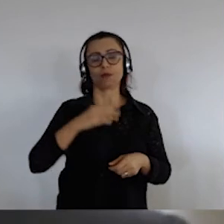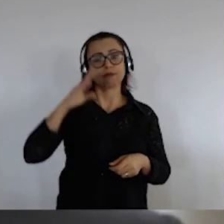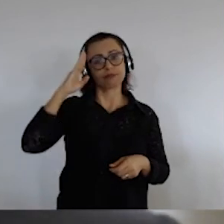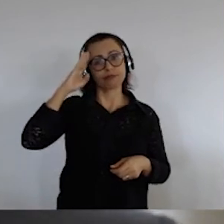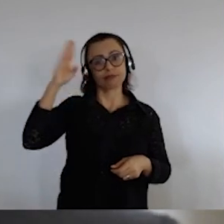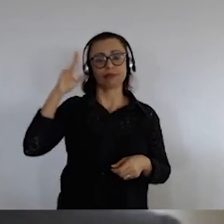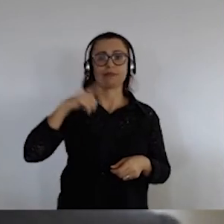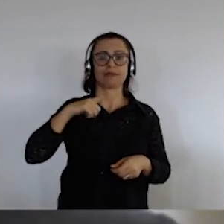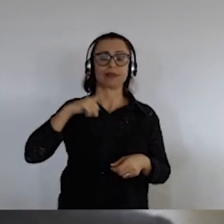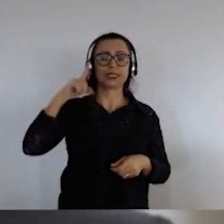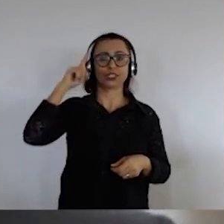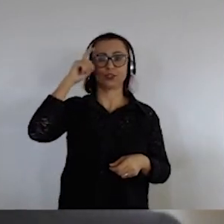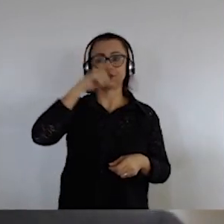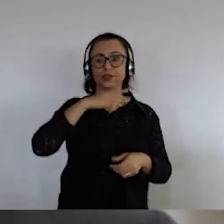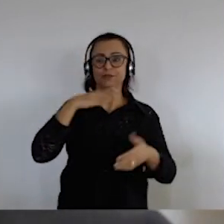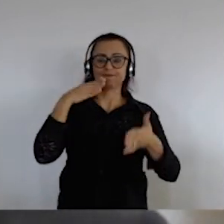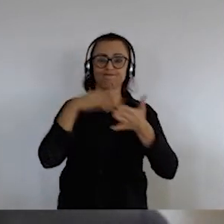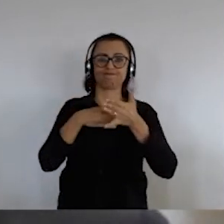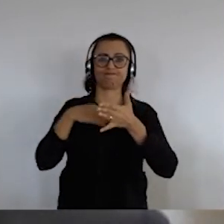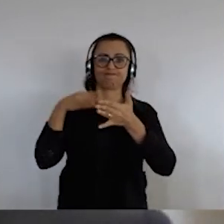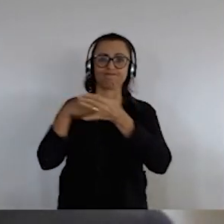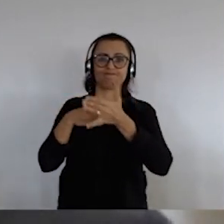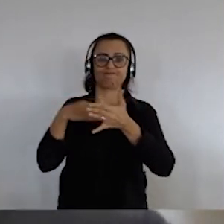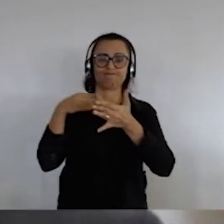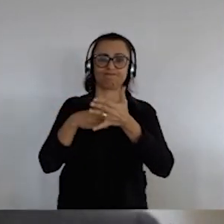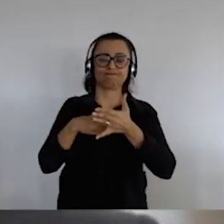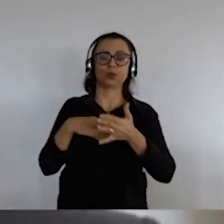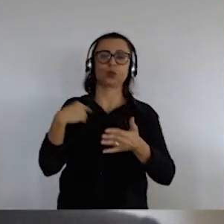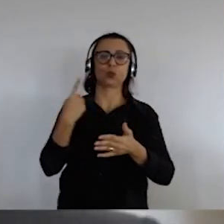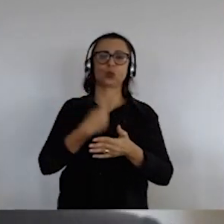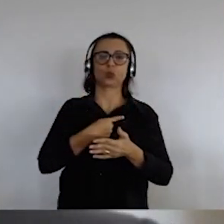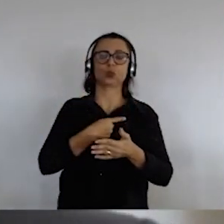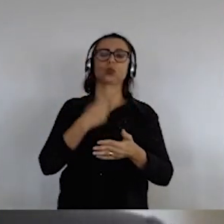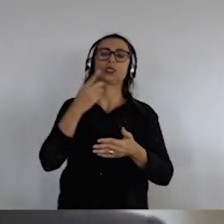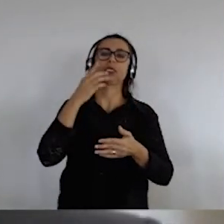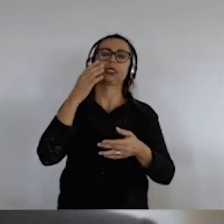maior obstáculo hoje, é a recusa dos